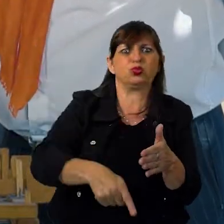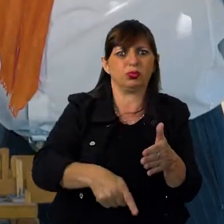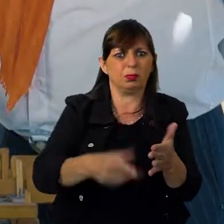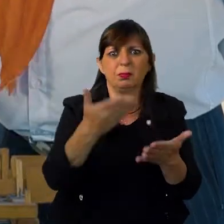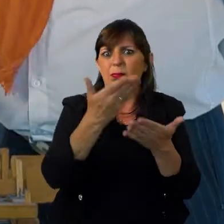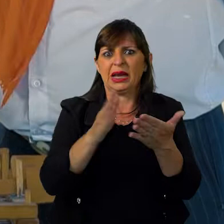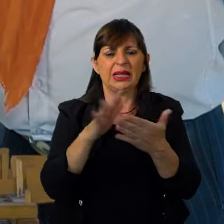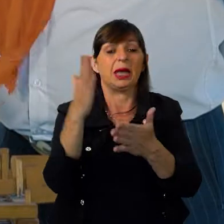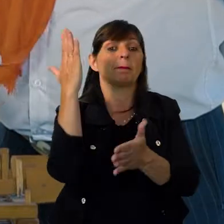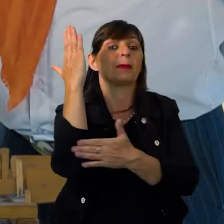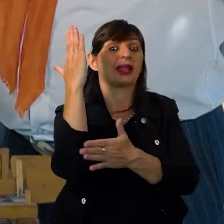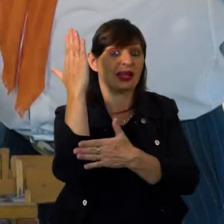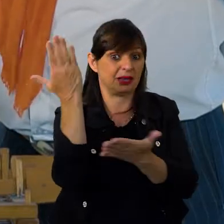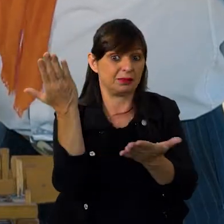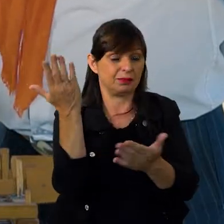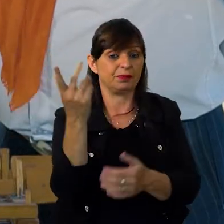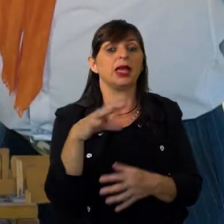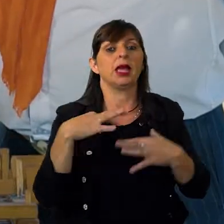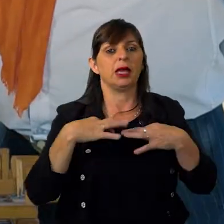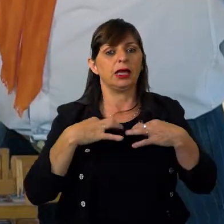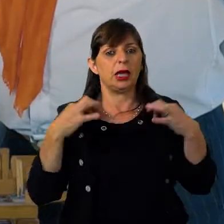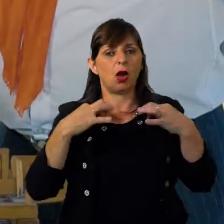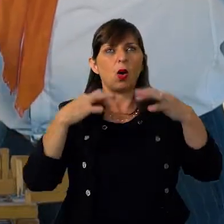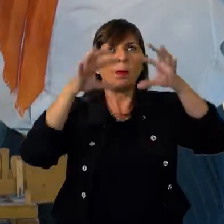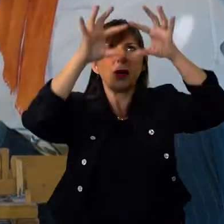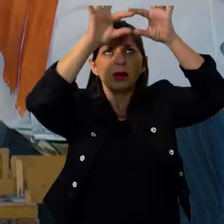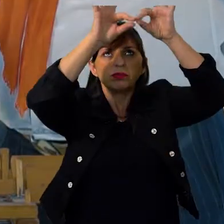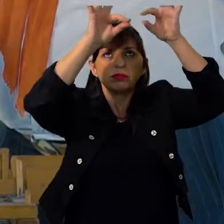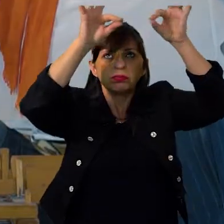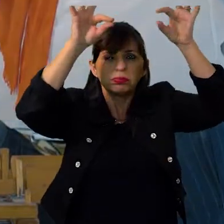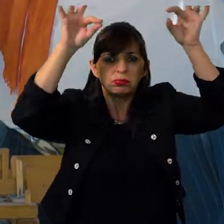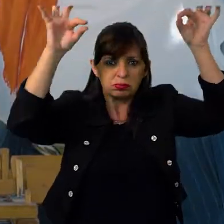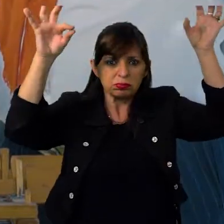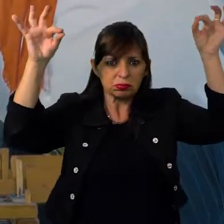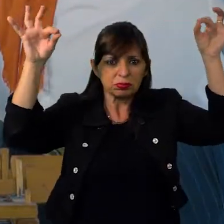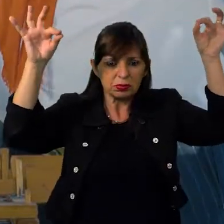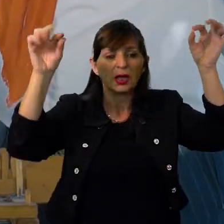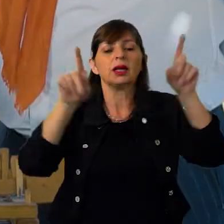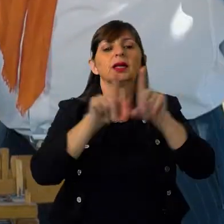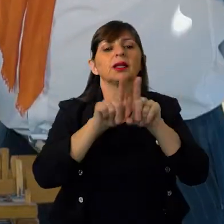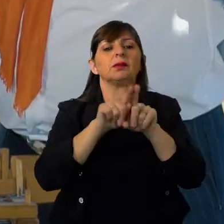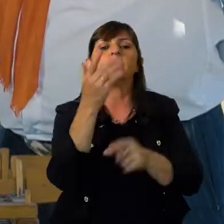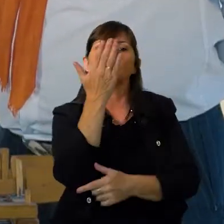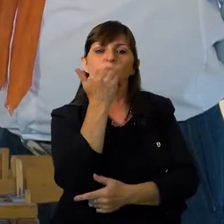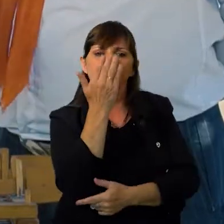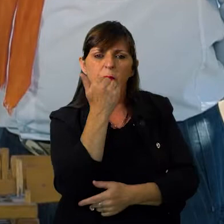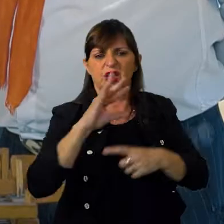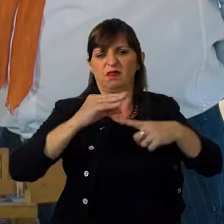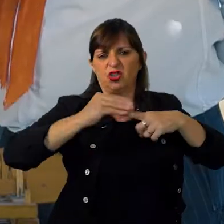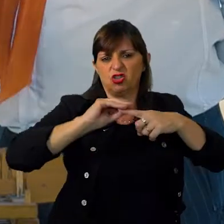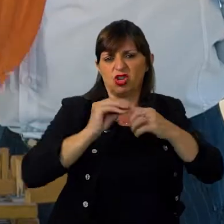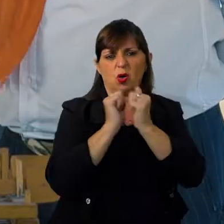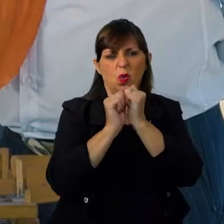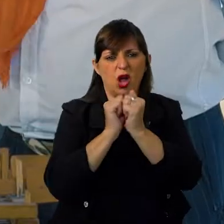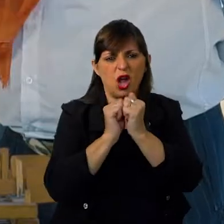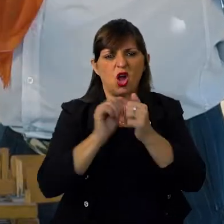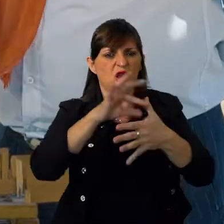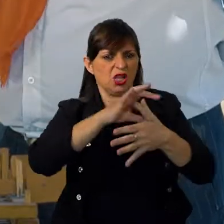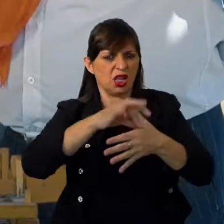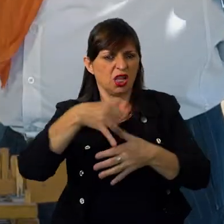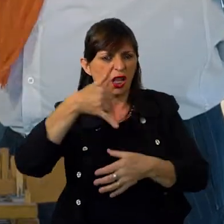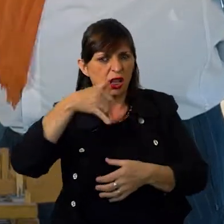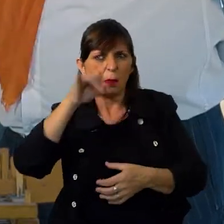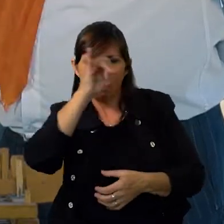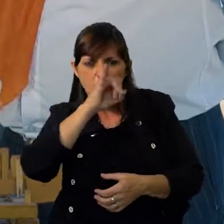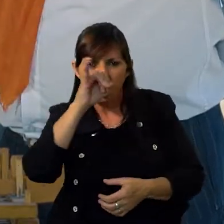mas a roupa não podia molhar e por isso ficava pendurada os mantimentos os alimentos normalmente feijão arroz carne de